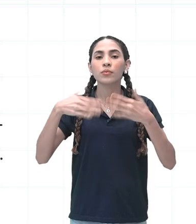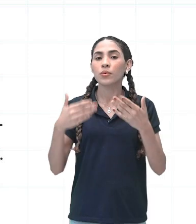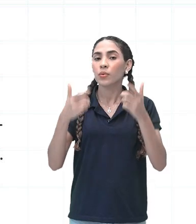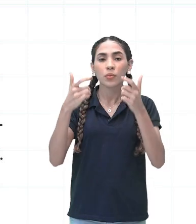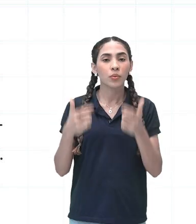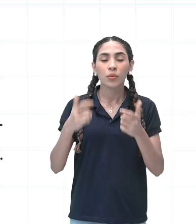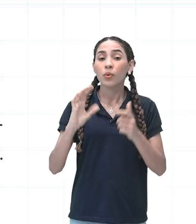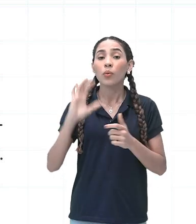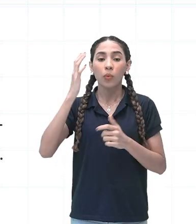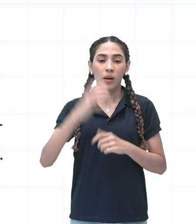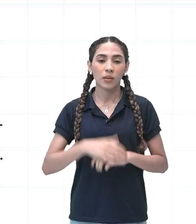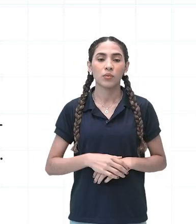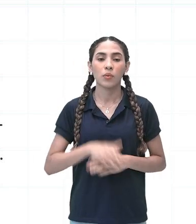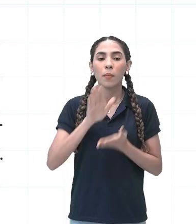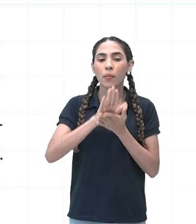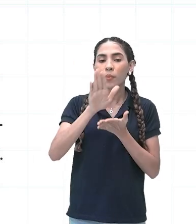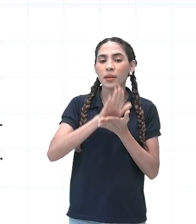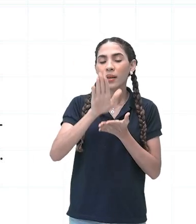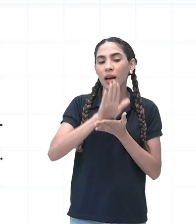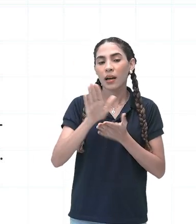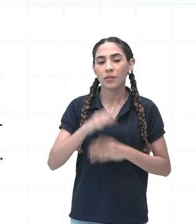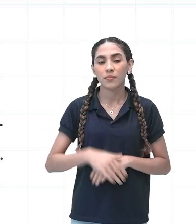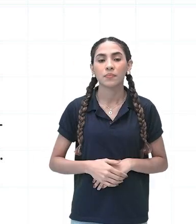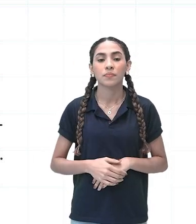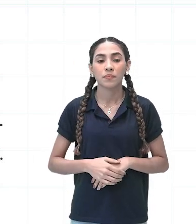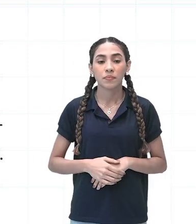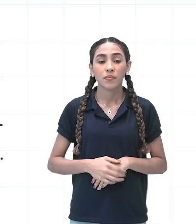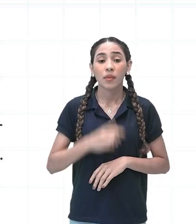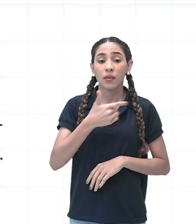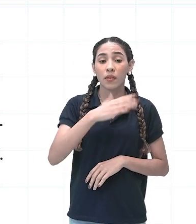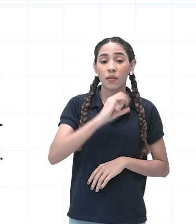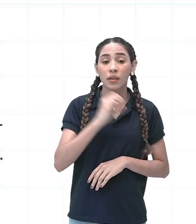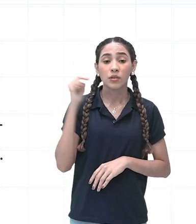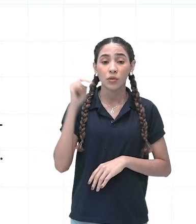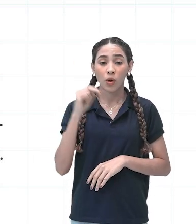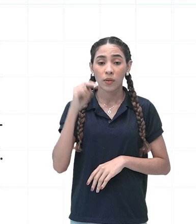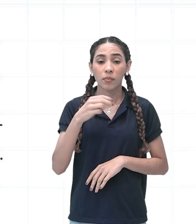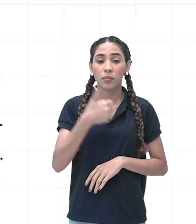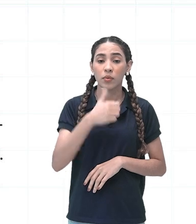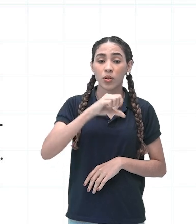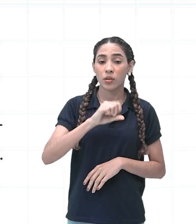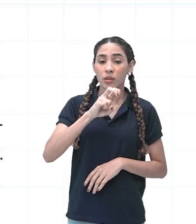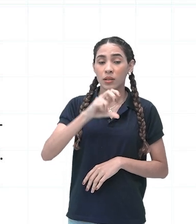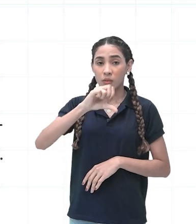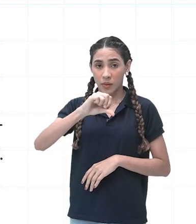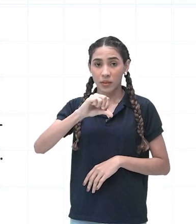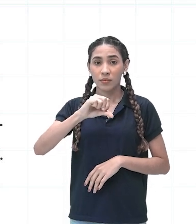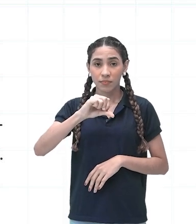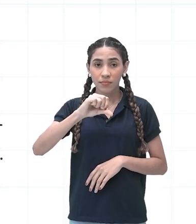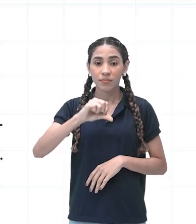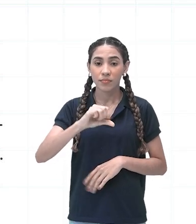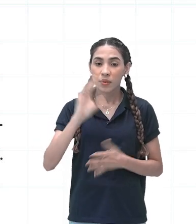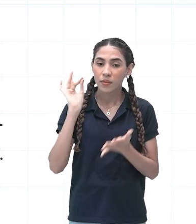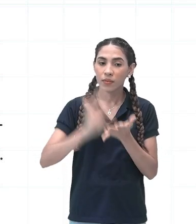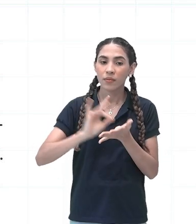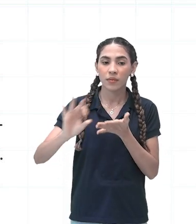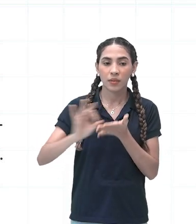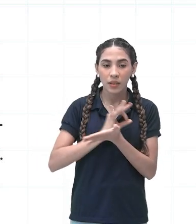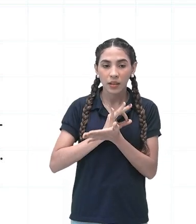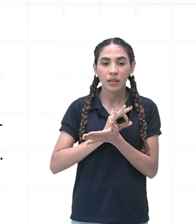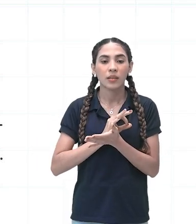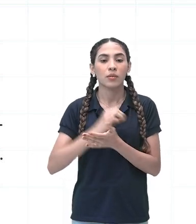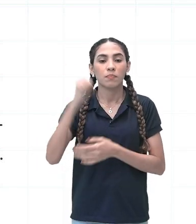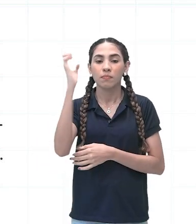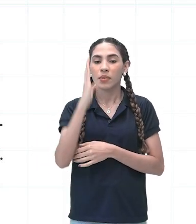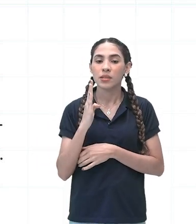foi publicado, vamos dizer assim? 20 de novembro de 1959. Né? E foi ratificada